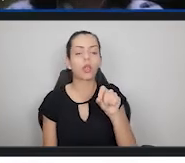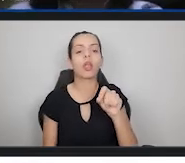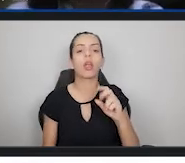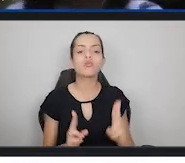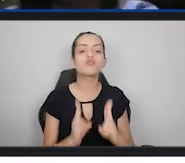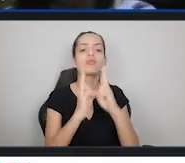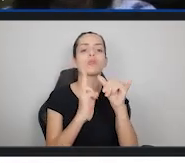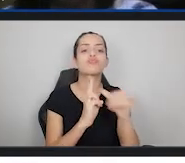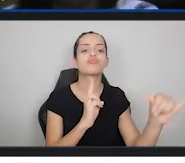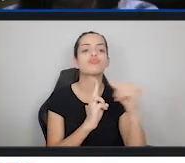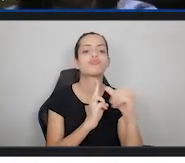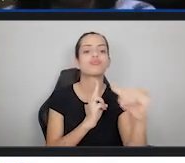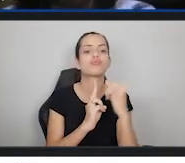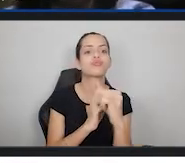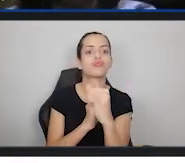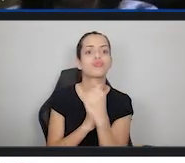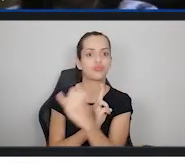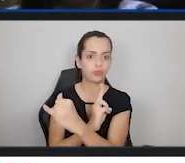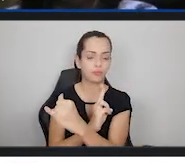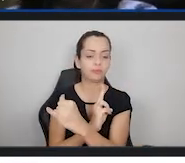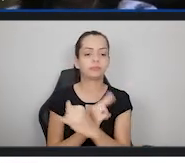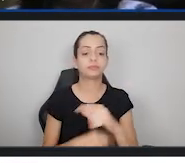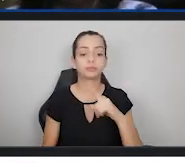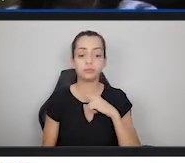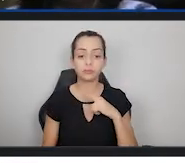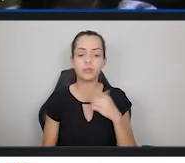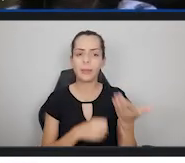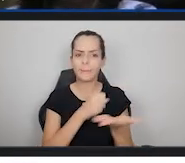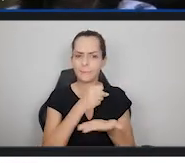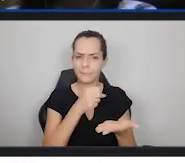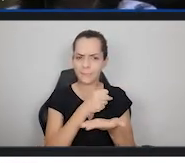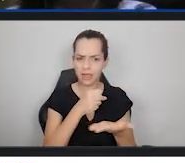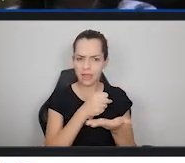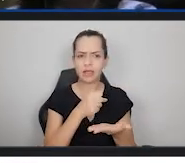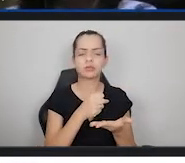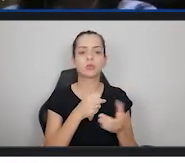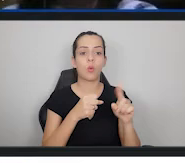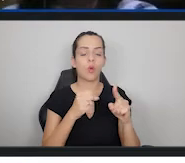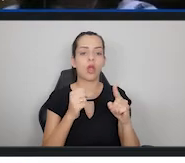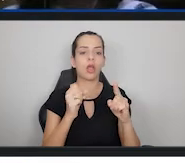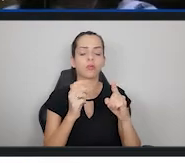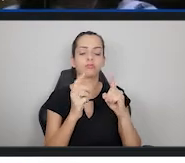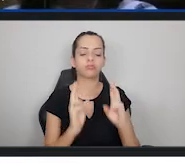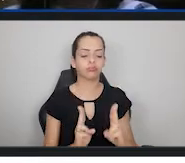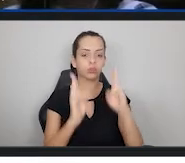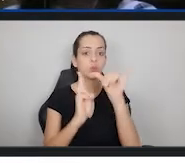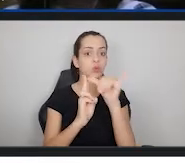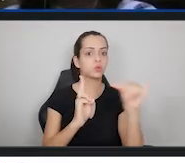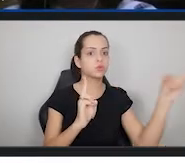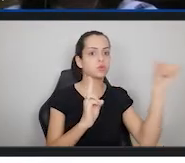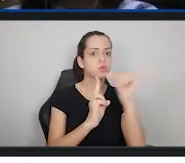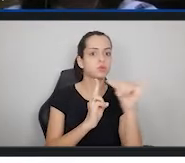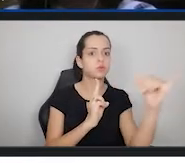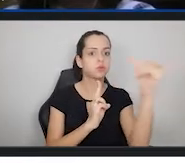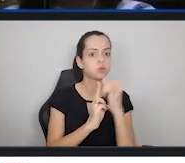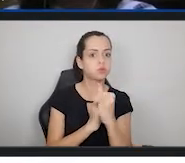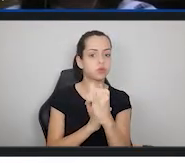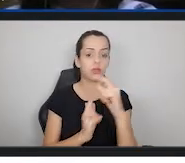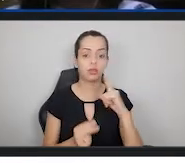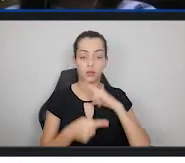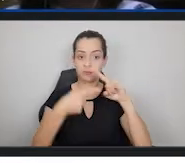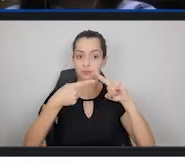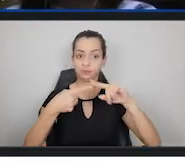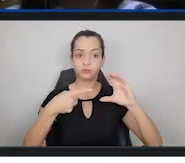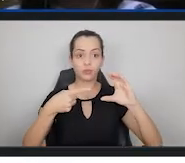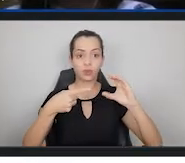Transmissão também eu vou tentar simplificar, porque é um tema bem extenso. Nós temos como componentes básicos do que a